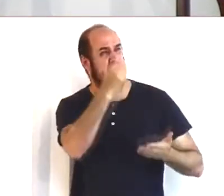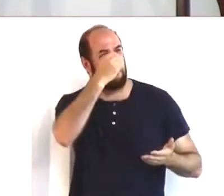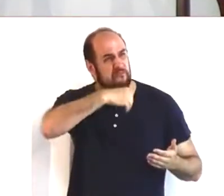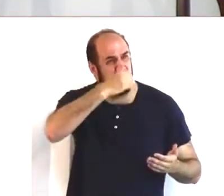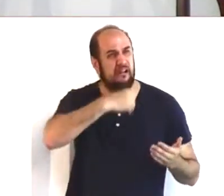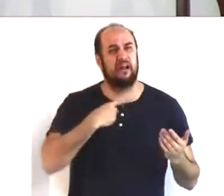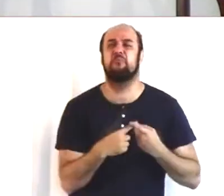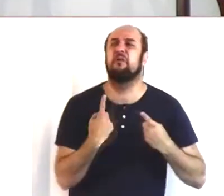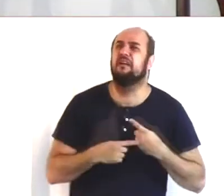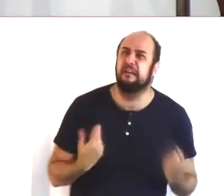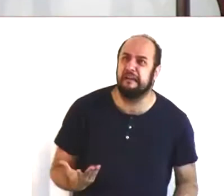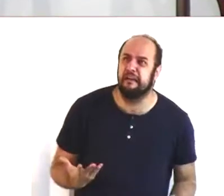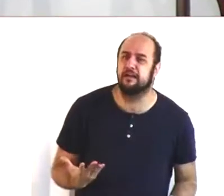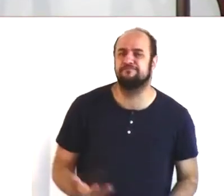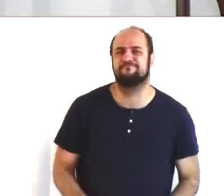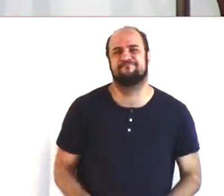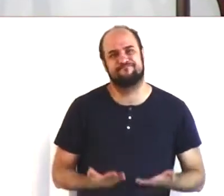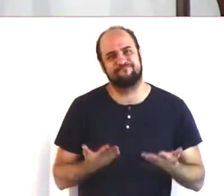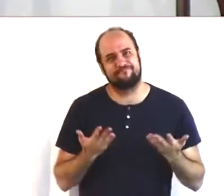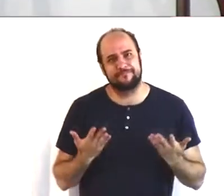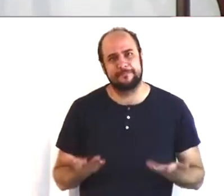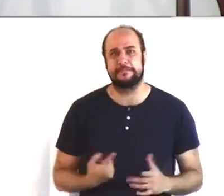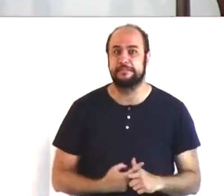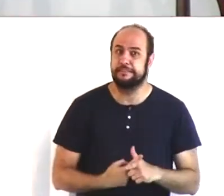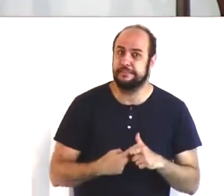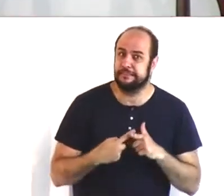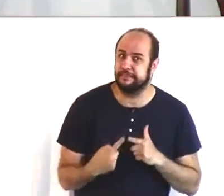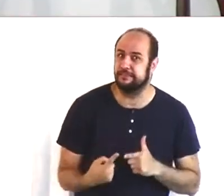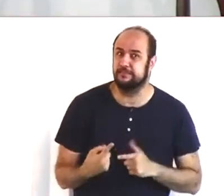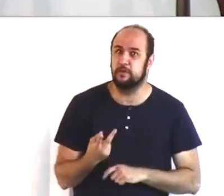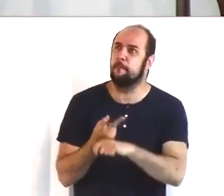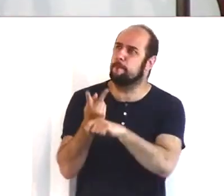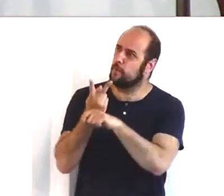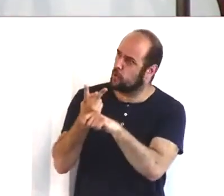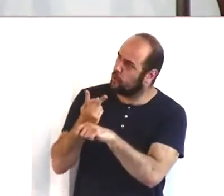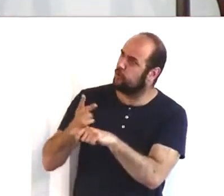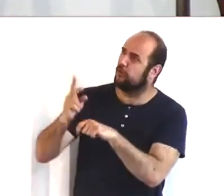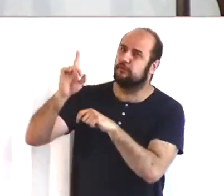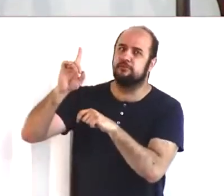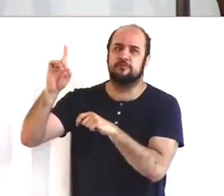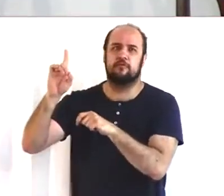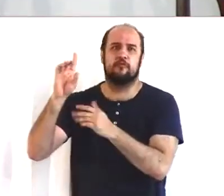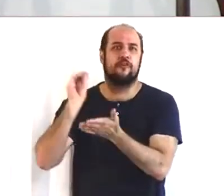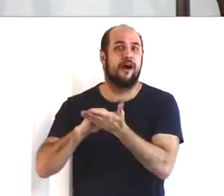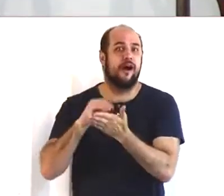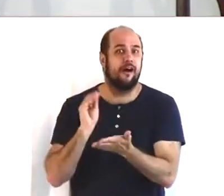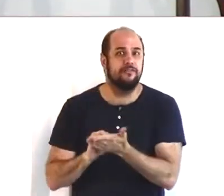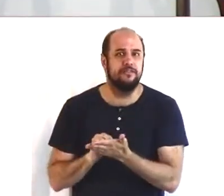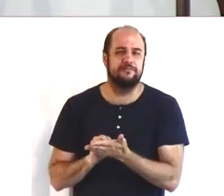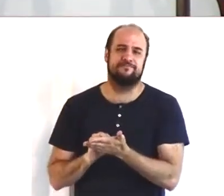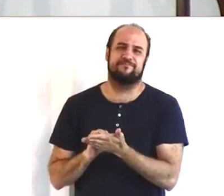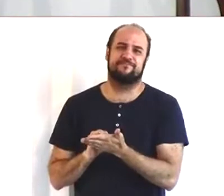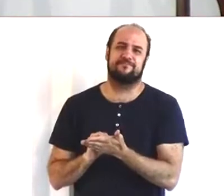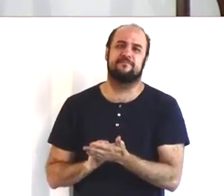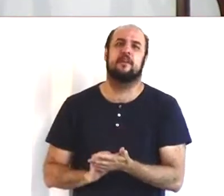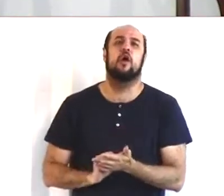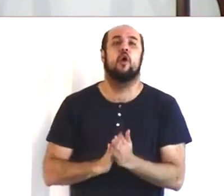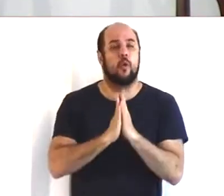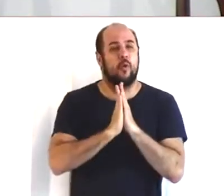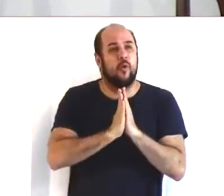fraca? Porque o problema está na busca ao Senhor, segundo Tiago, na falta da oração, segundo